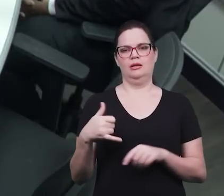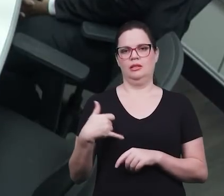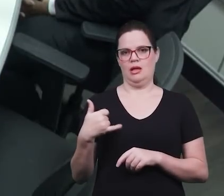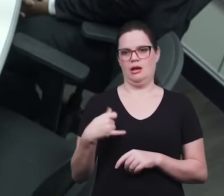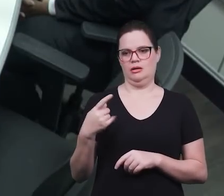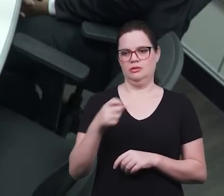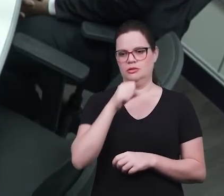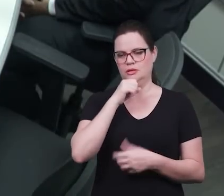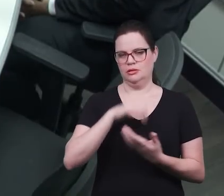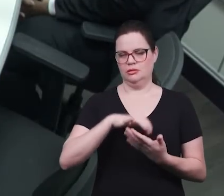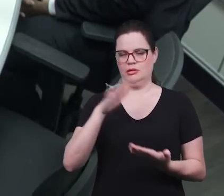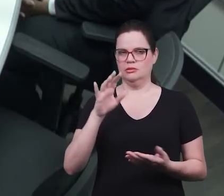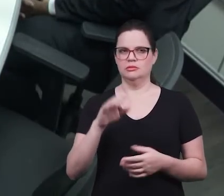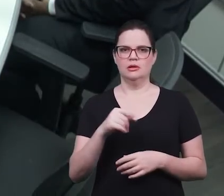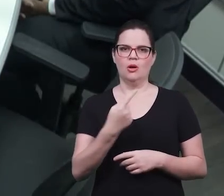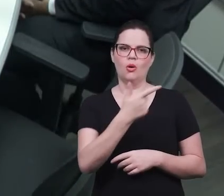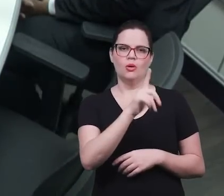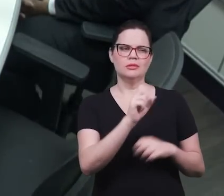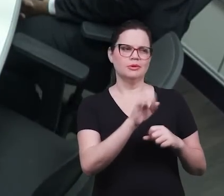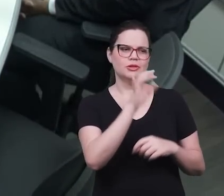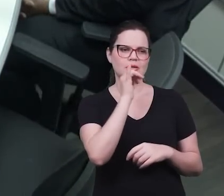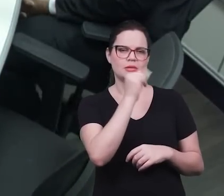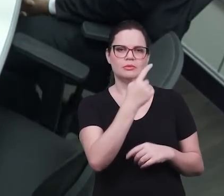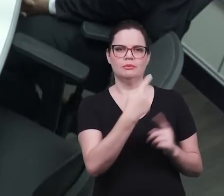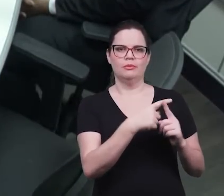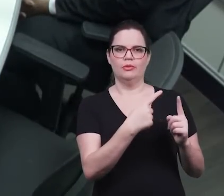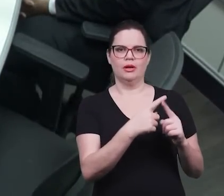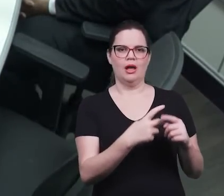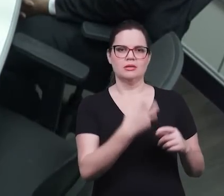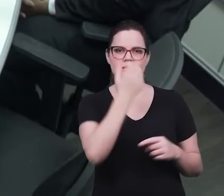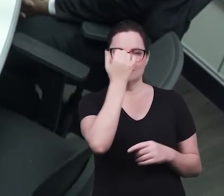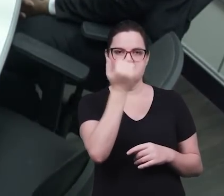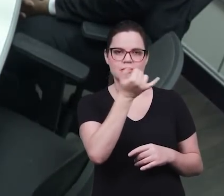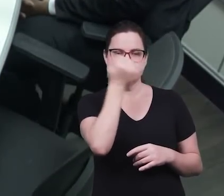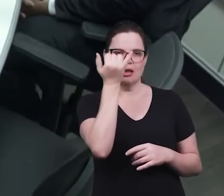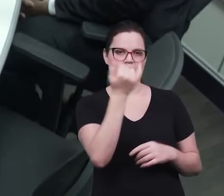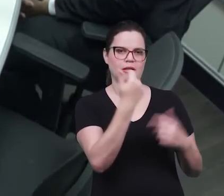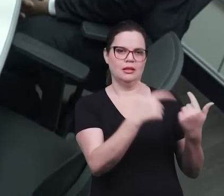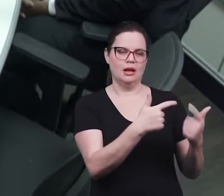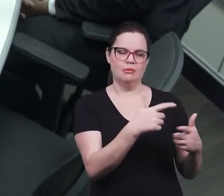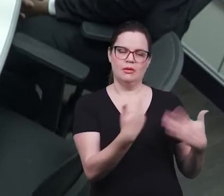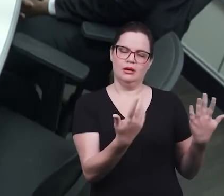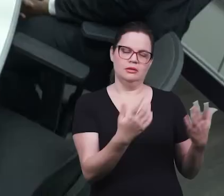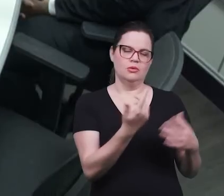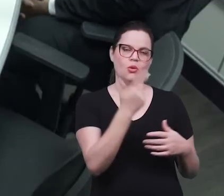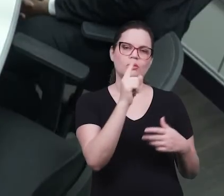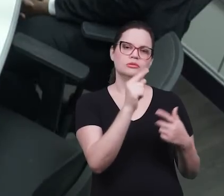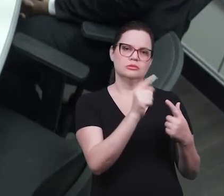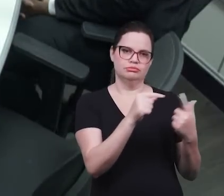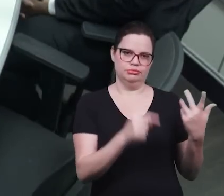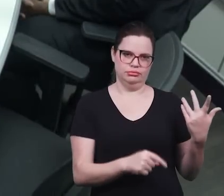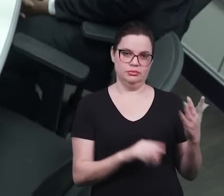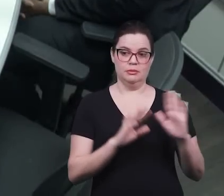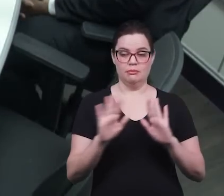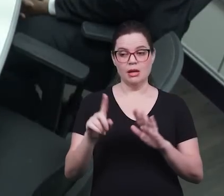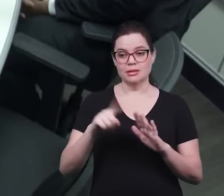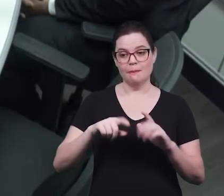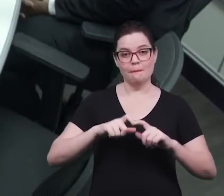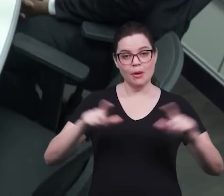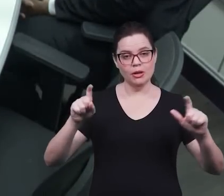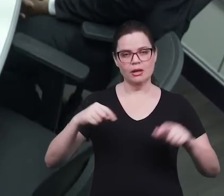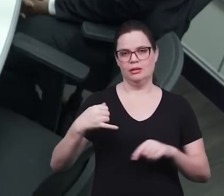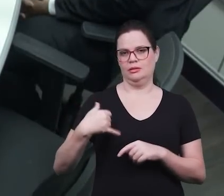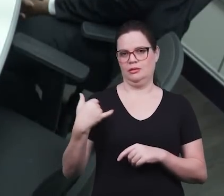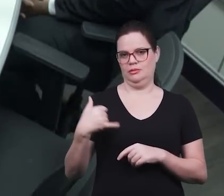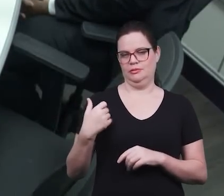de incapacidade de trabalho, enfim, né, que alguém pode estar aposentado por outros motivos. Mas,